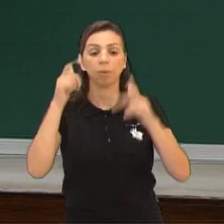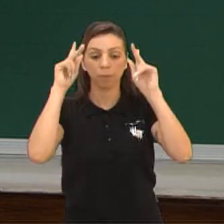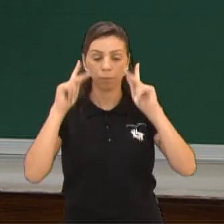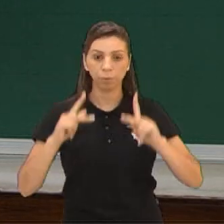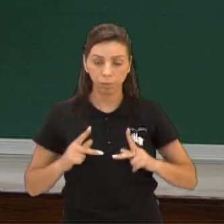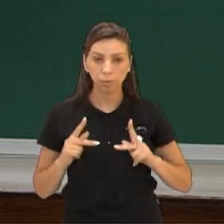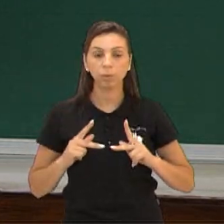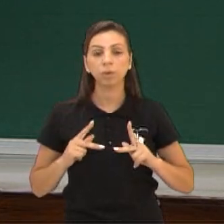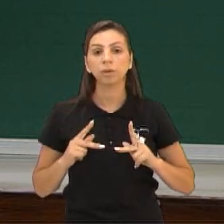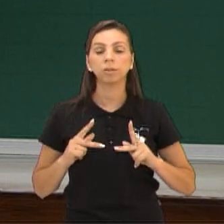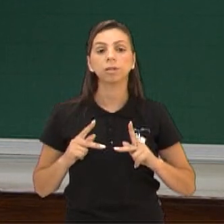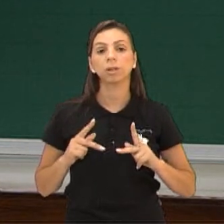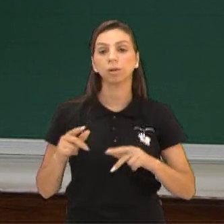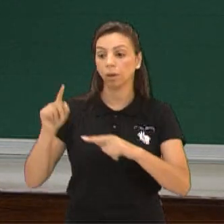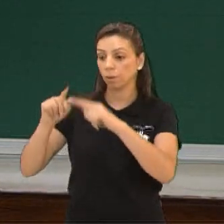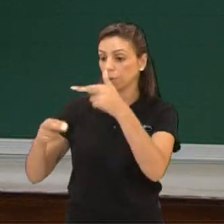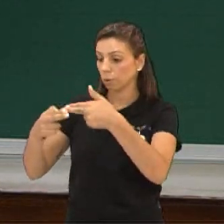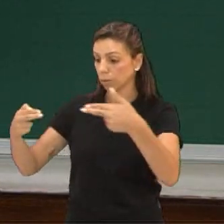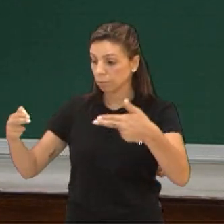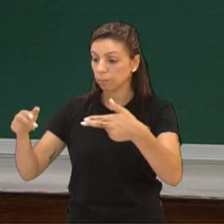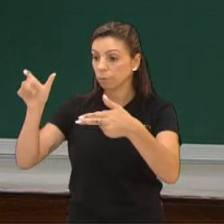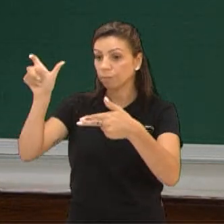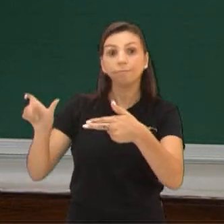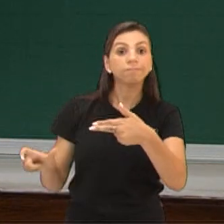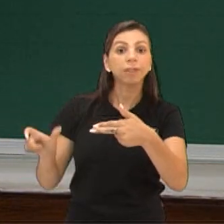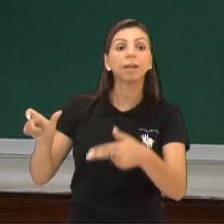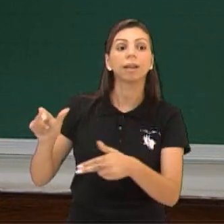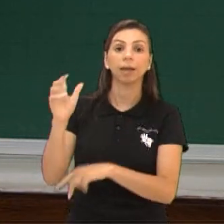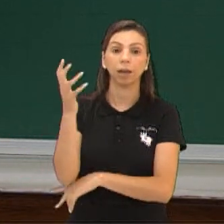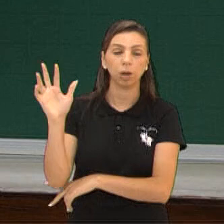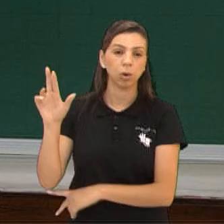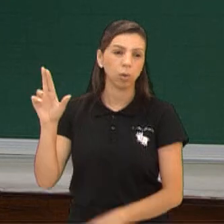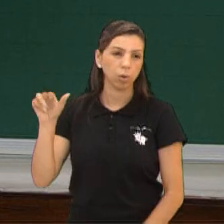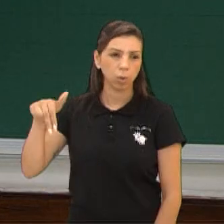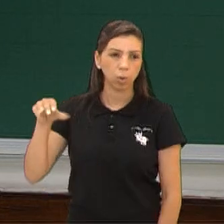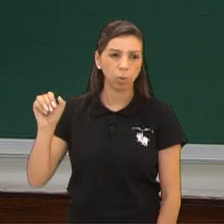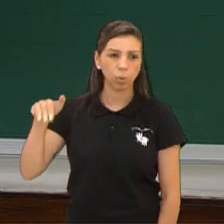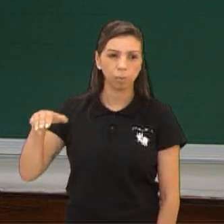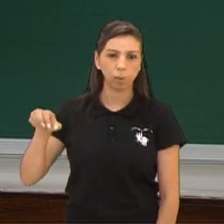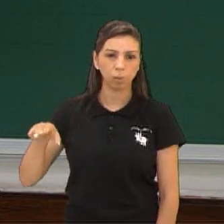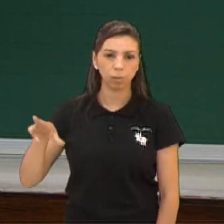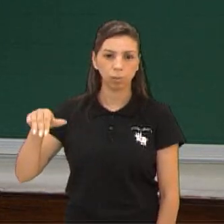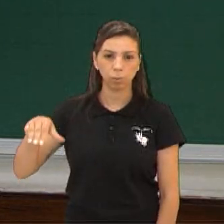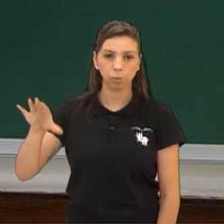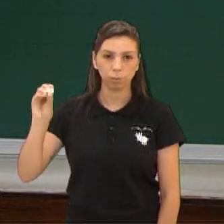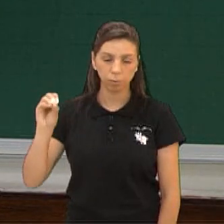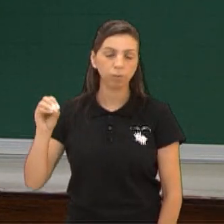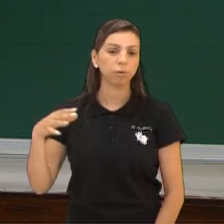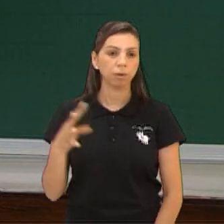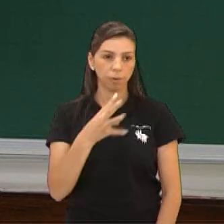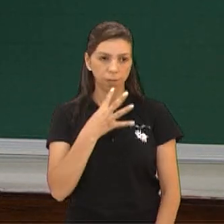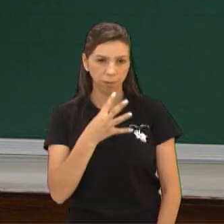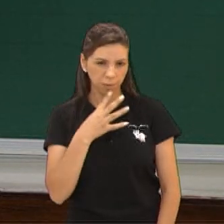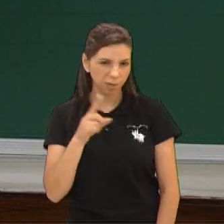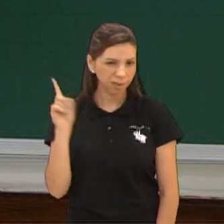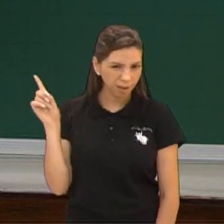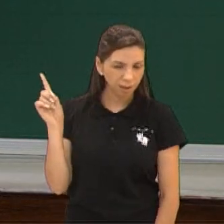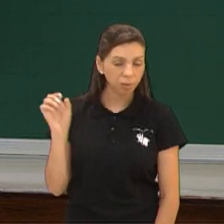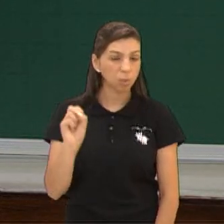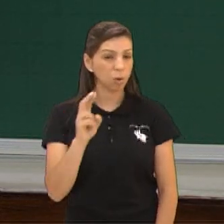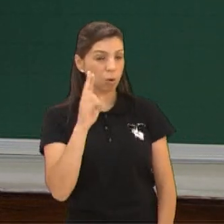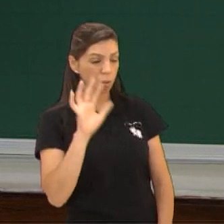é o número, enquanto o objeto em si. O que a gente pode conhecer? Será que a gente conhece o número das coisas